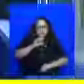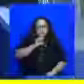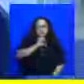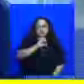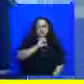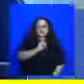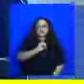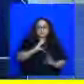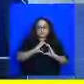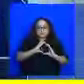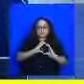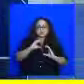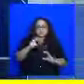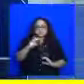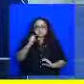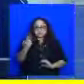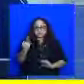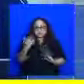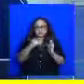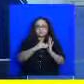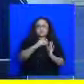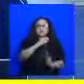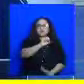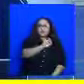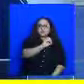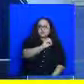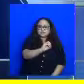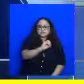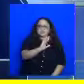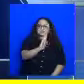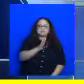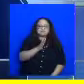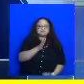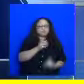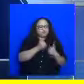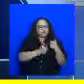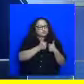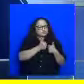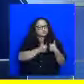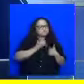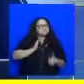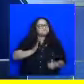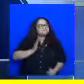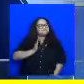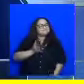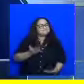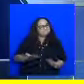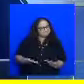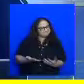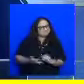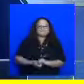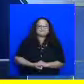embaralhando. 80 bolas numeradas de 01 a 80. Sorteio do Time do Coração.